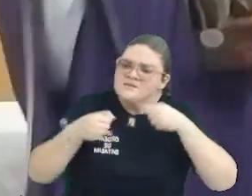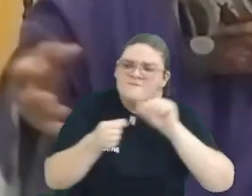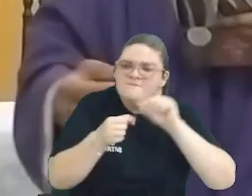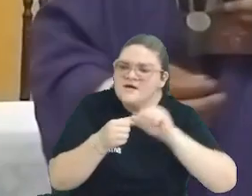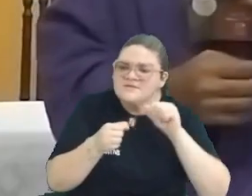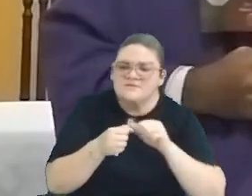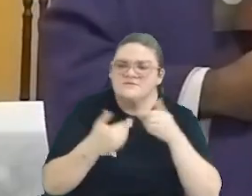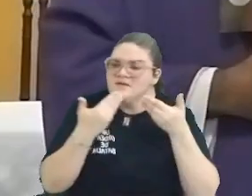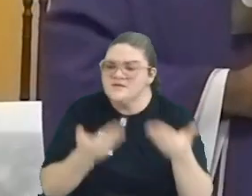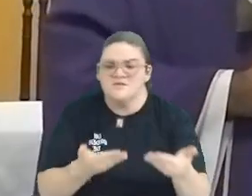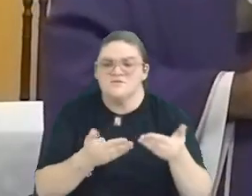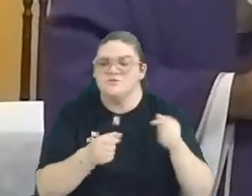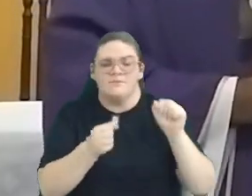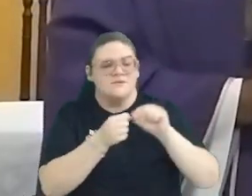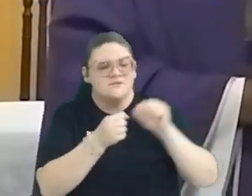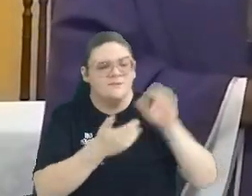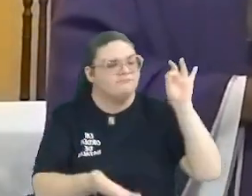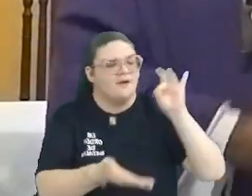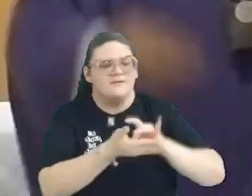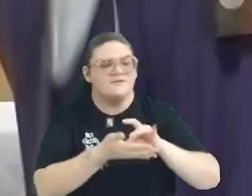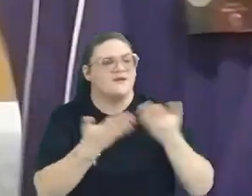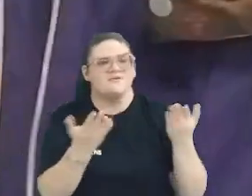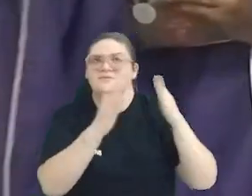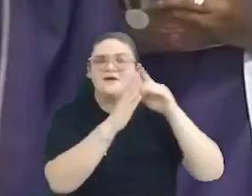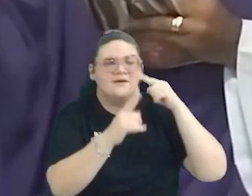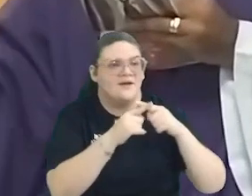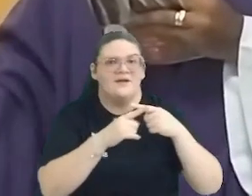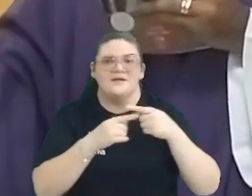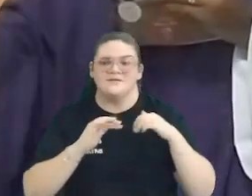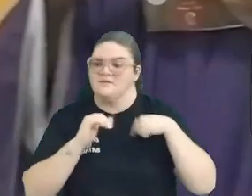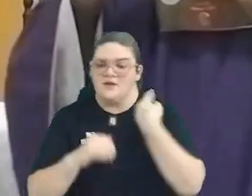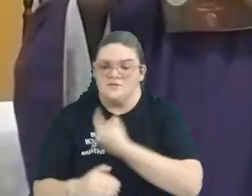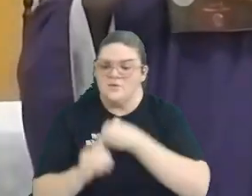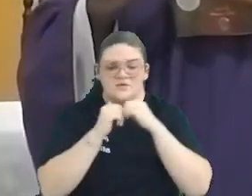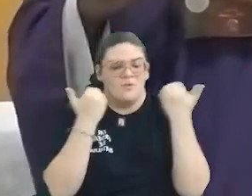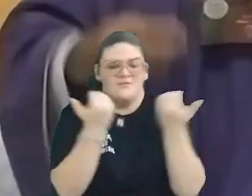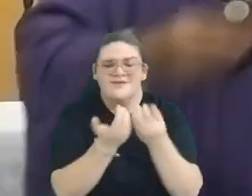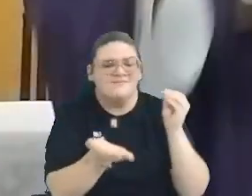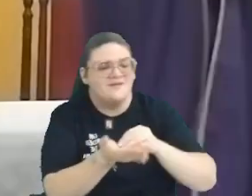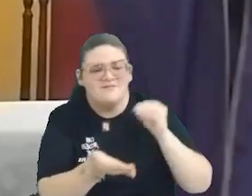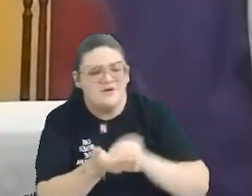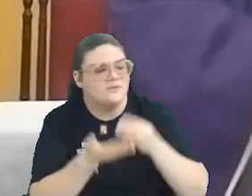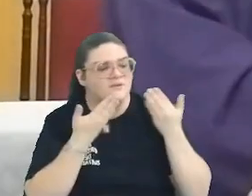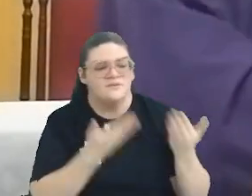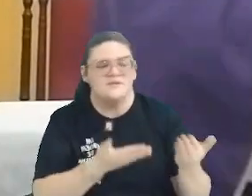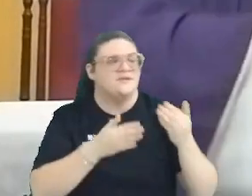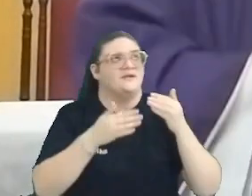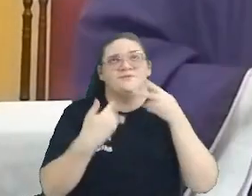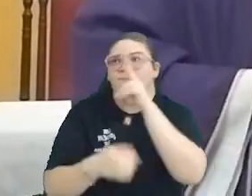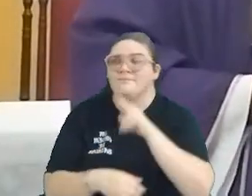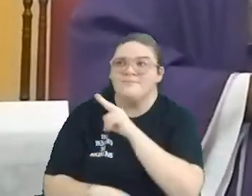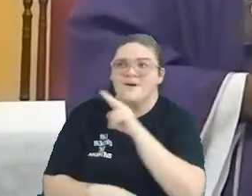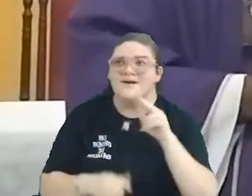Padre, precisamos realizar isso na nossa matriz. Padre, na nossa comunidade está faltando isso. Padre, na nossa